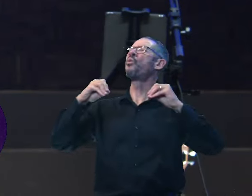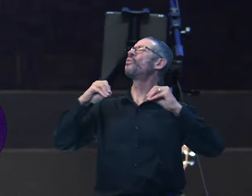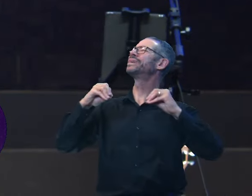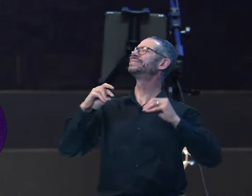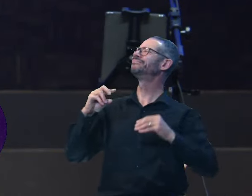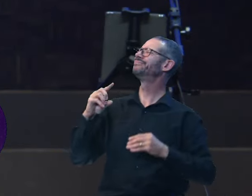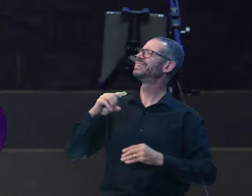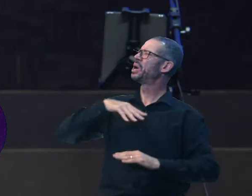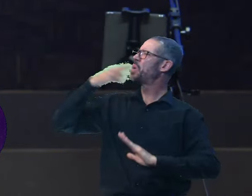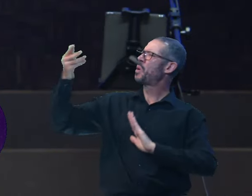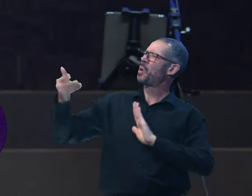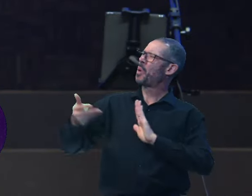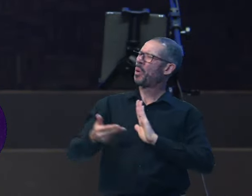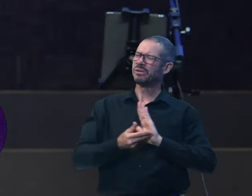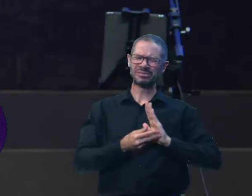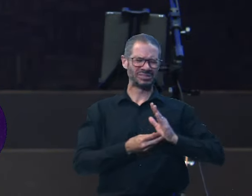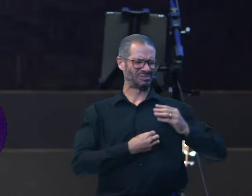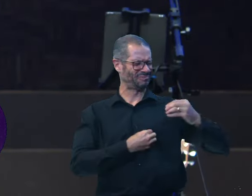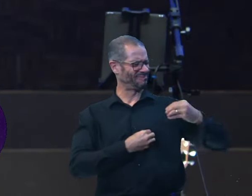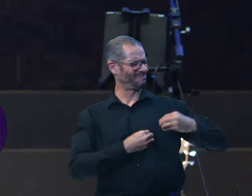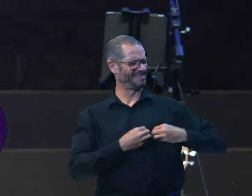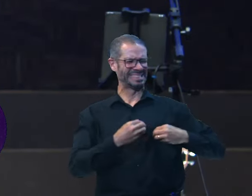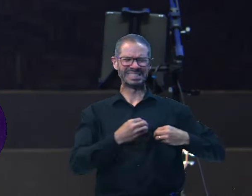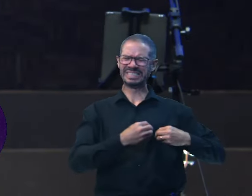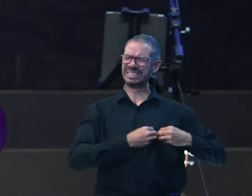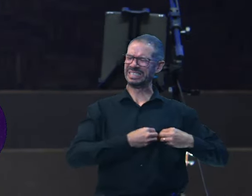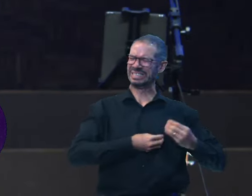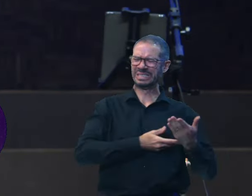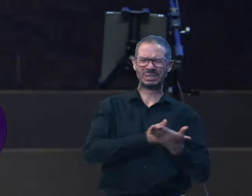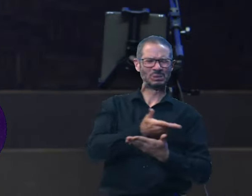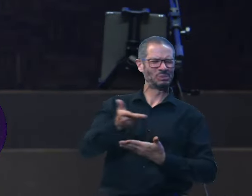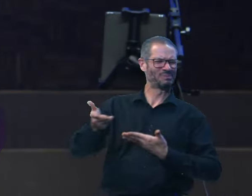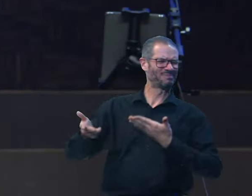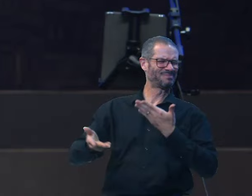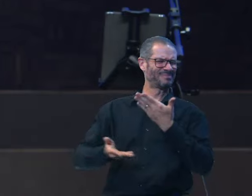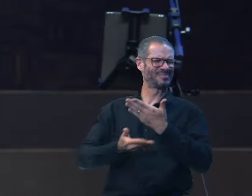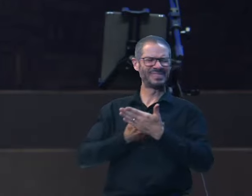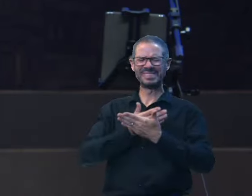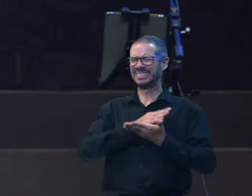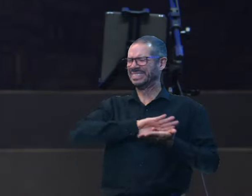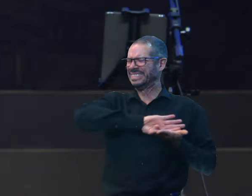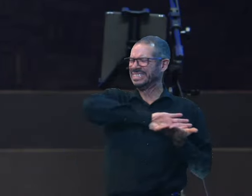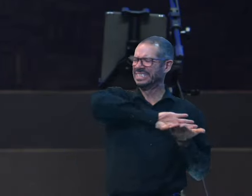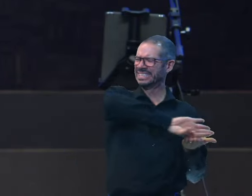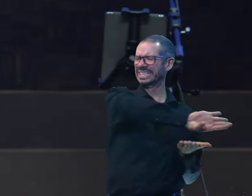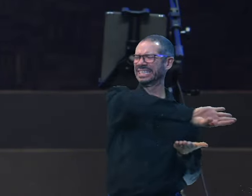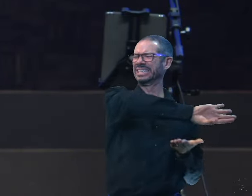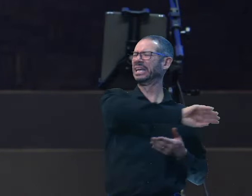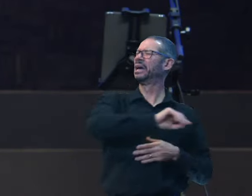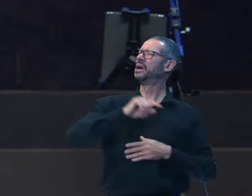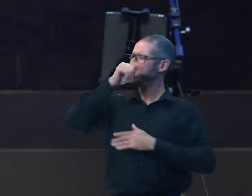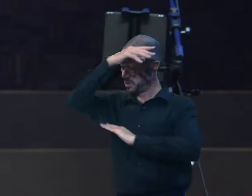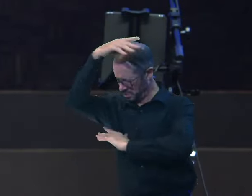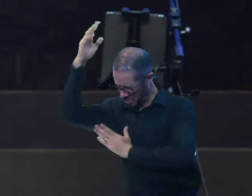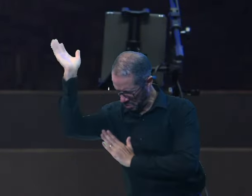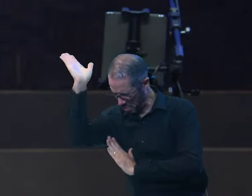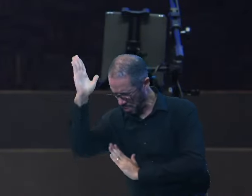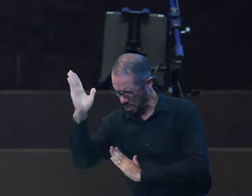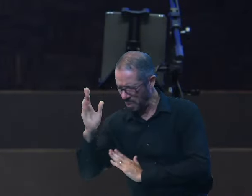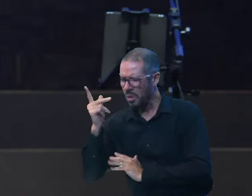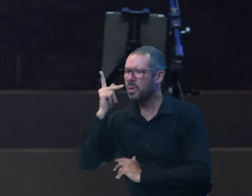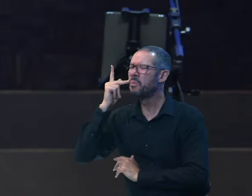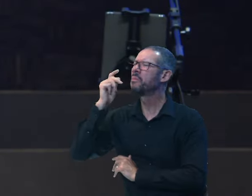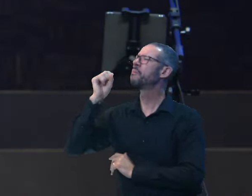Tira, Deus, todo pecado que possa haver nos nossos relacionamentos. Queremos Te honrar, Pai. Queremos Te honrar,